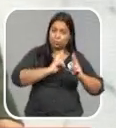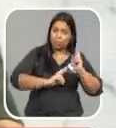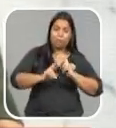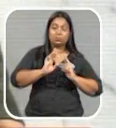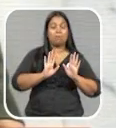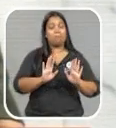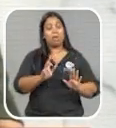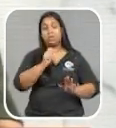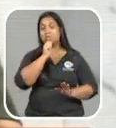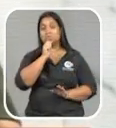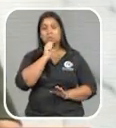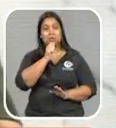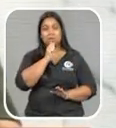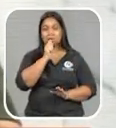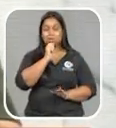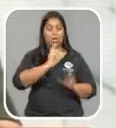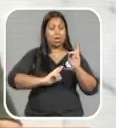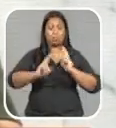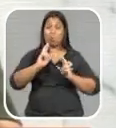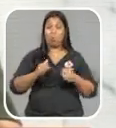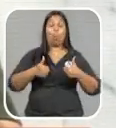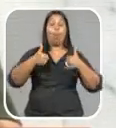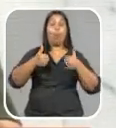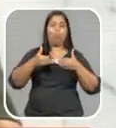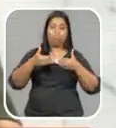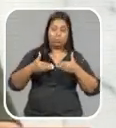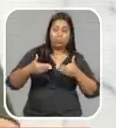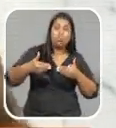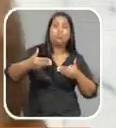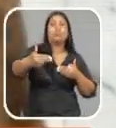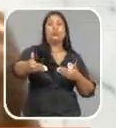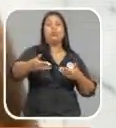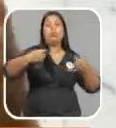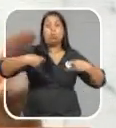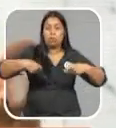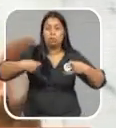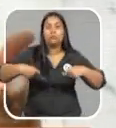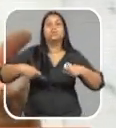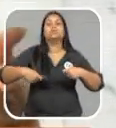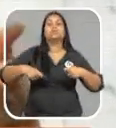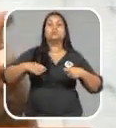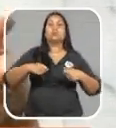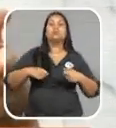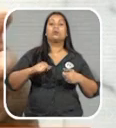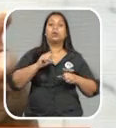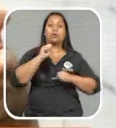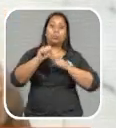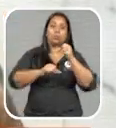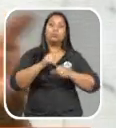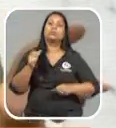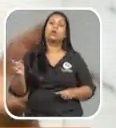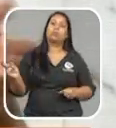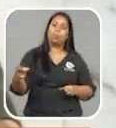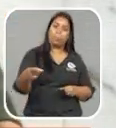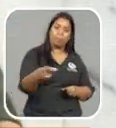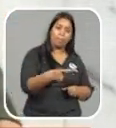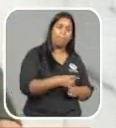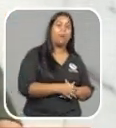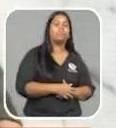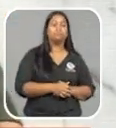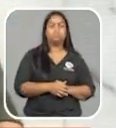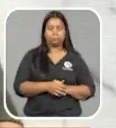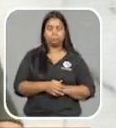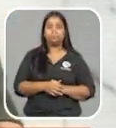a médio prazo, o Brasil precisa encarar uma reforma tributária. O Brasil precisa financiar o seu estado de bem-estar social. E você só faz